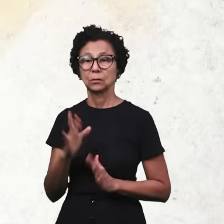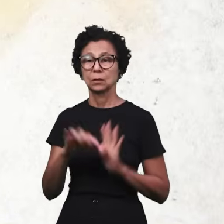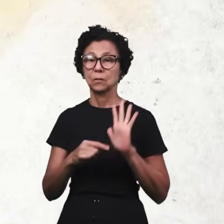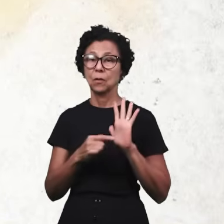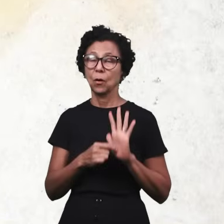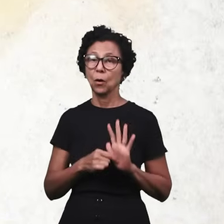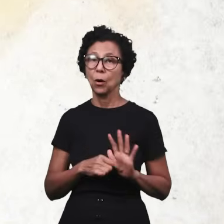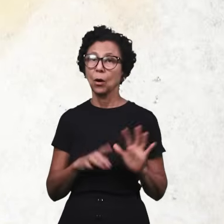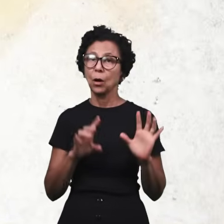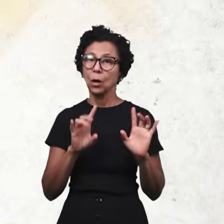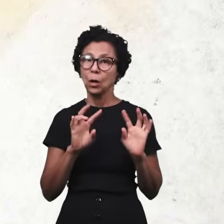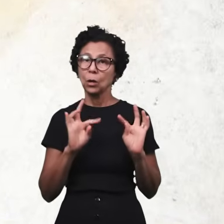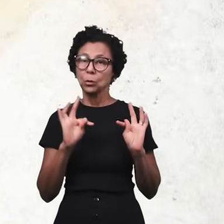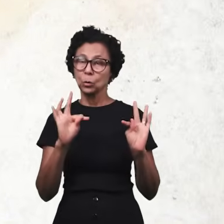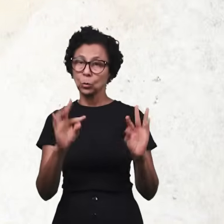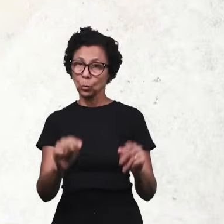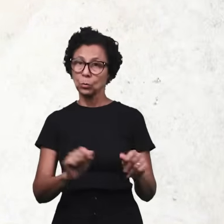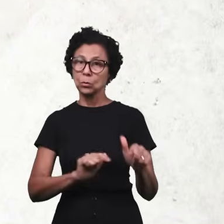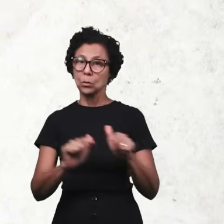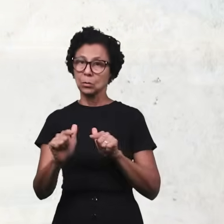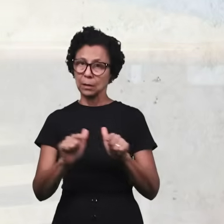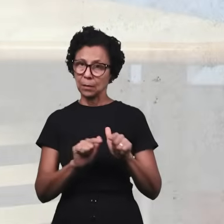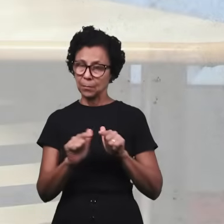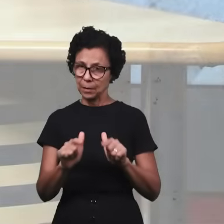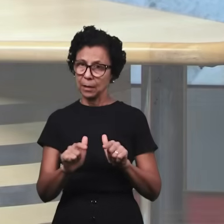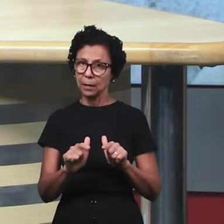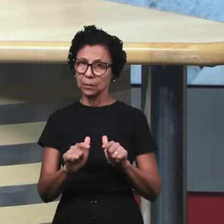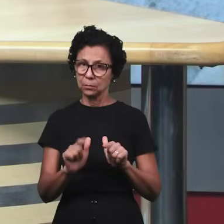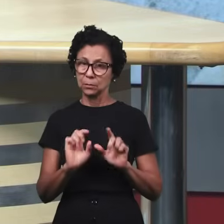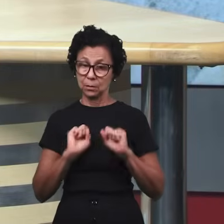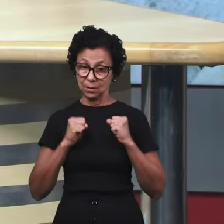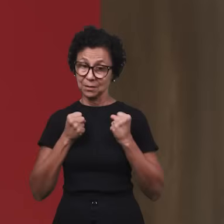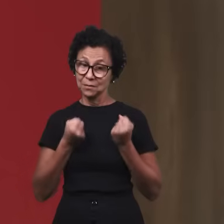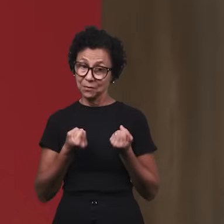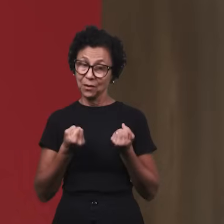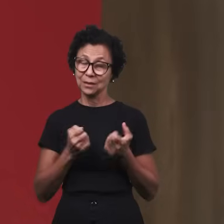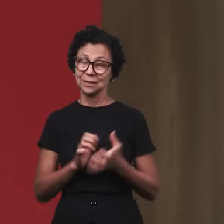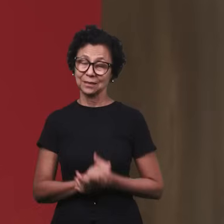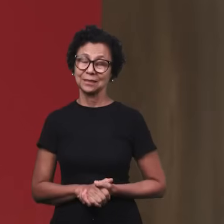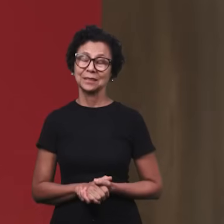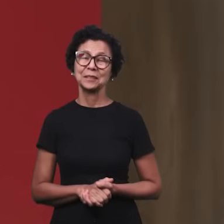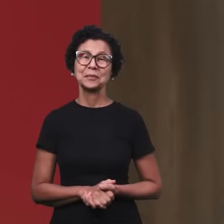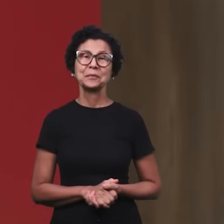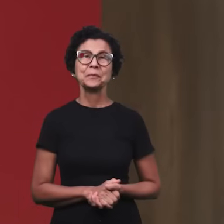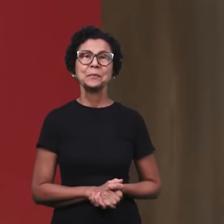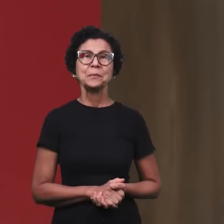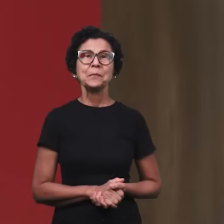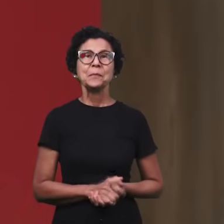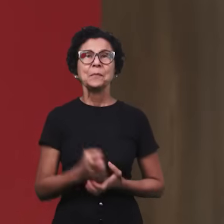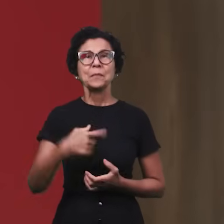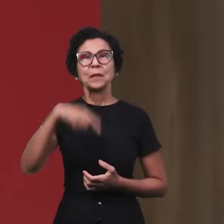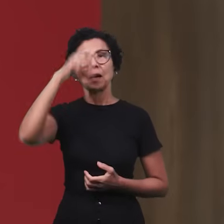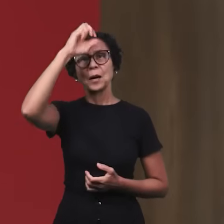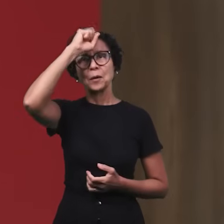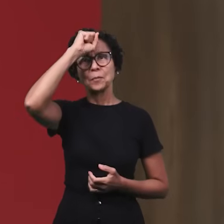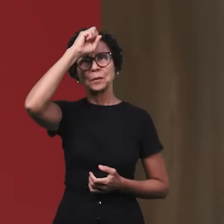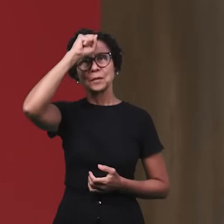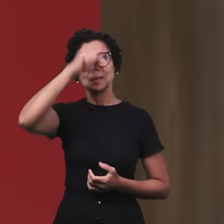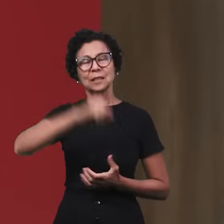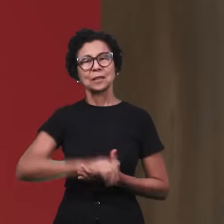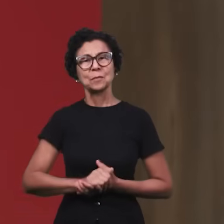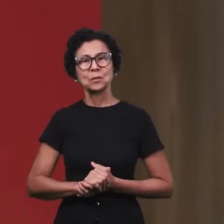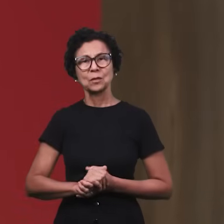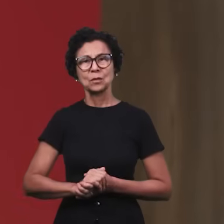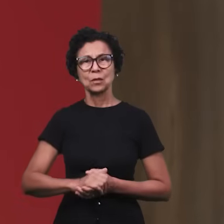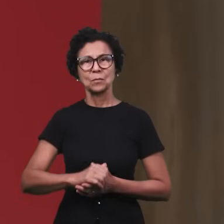fazer, faze conforme as tuas forças. Então, no episódio passado, a gente já aprendeu que nós somos mulheres cheias